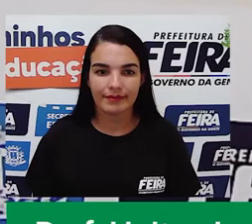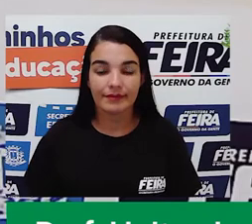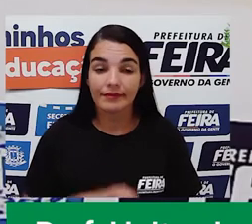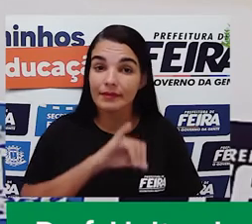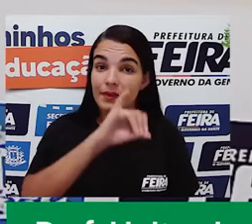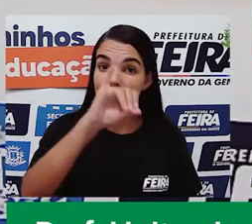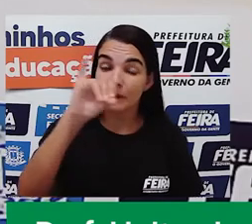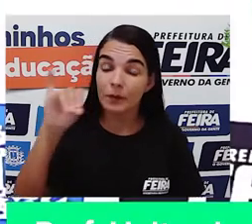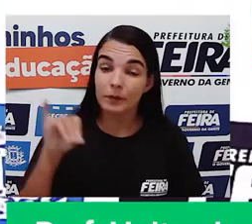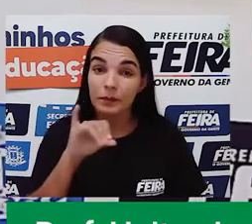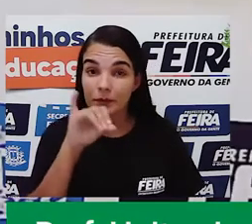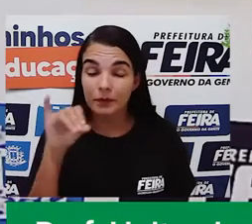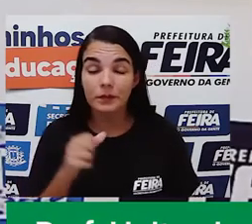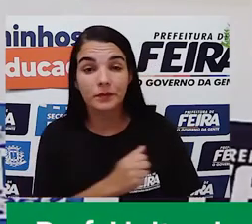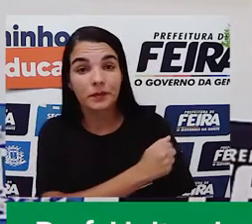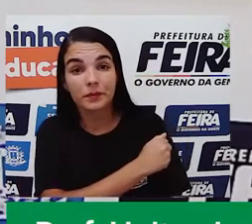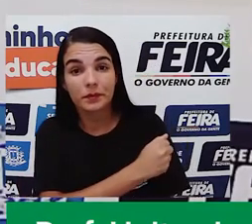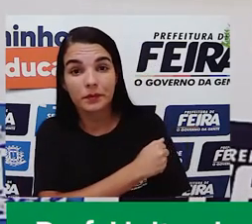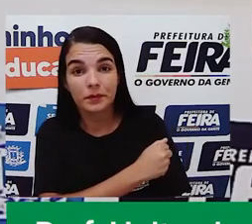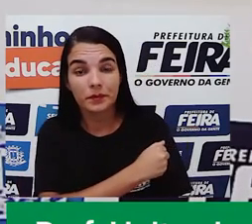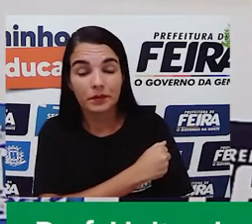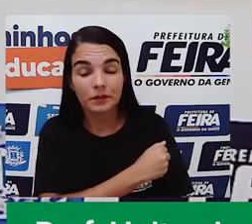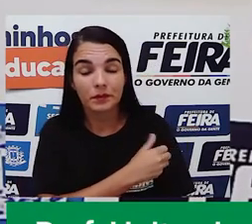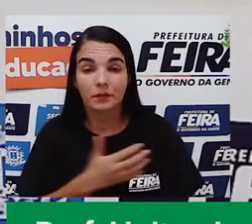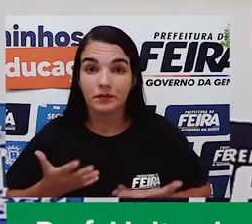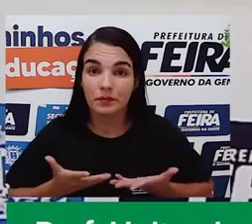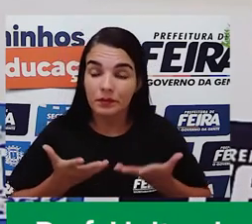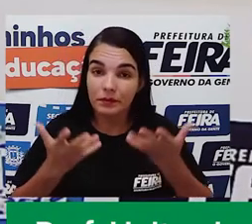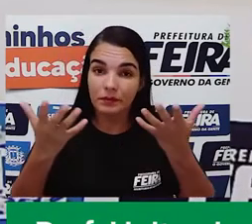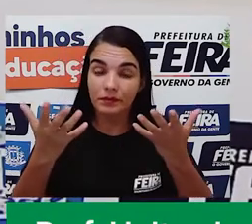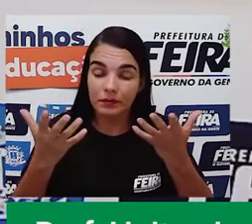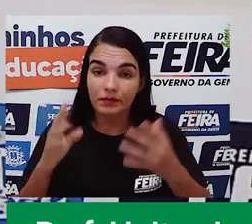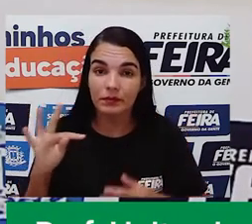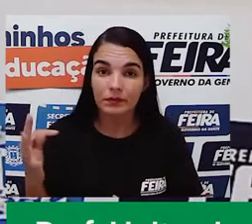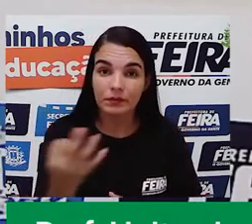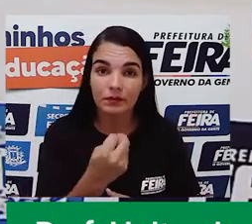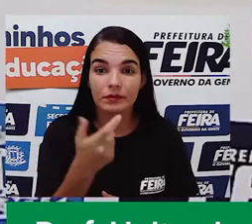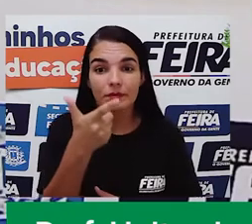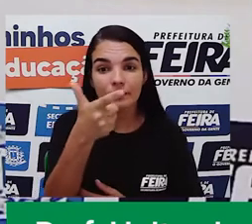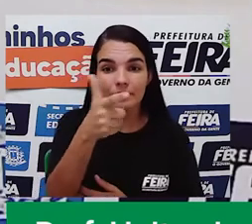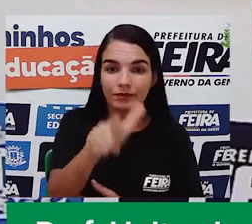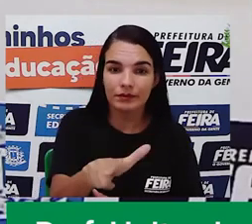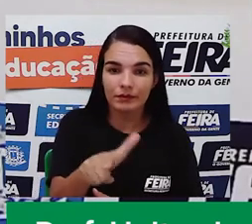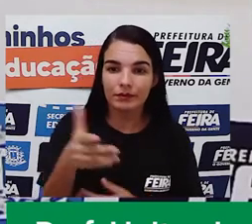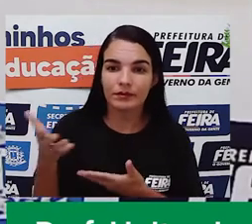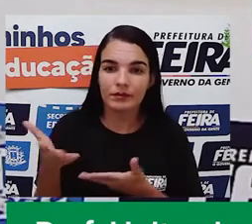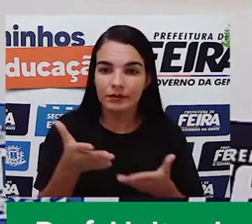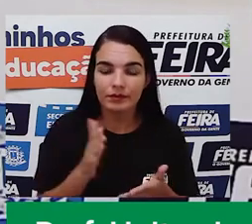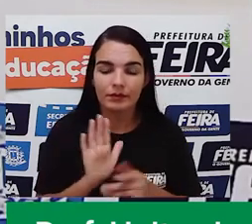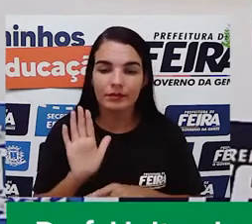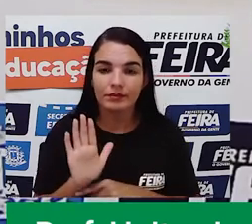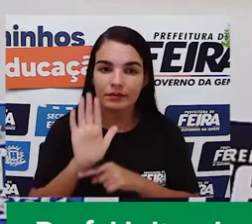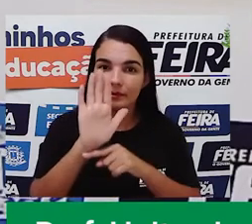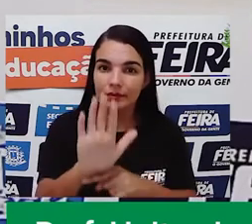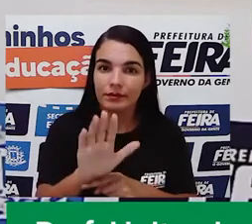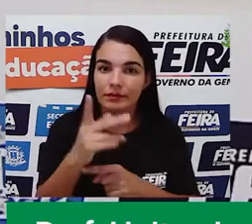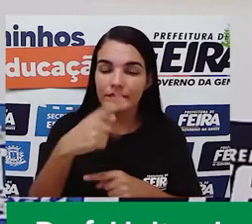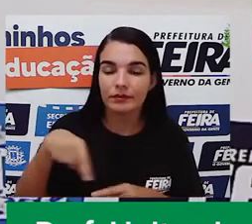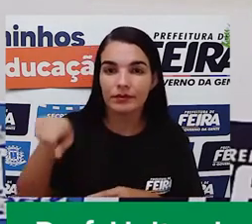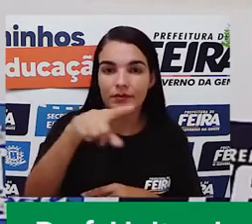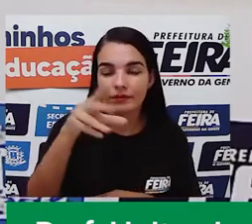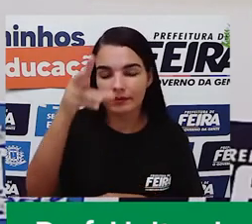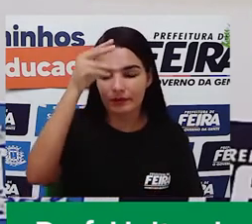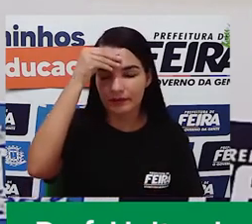Olá, estudantes, saudações a todos. Estou mais uma vez aqui para ajudar no aprendizado de